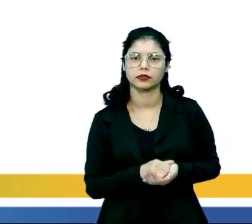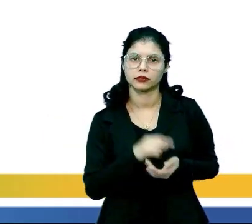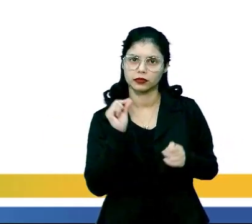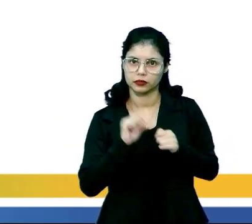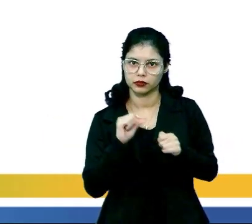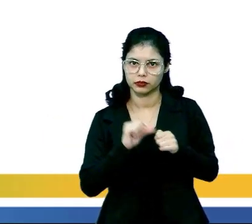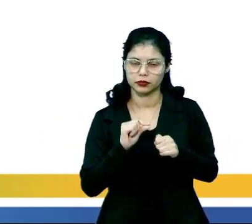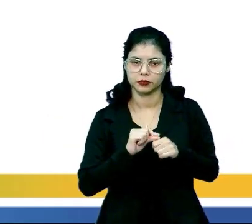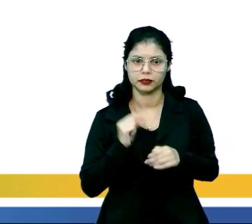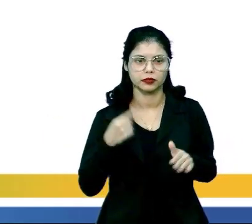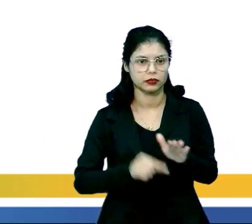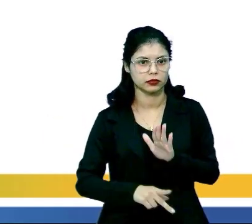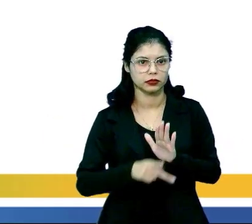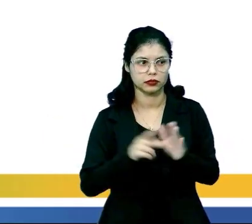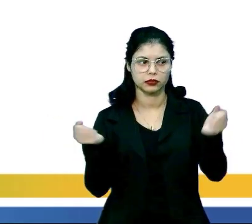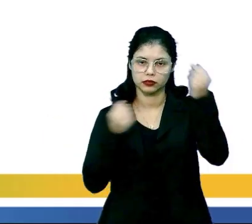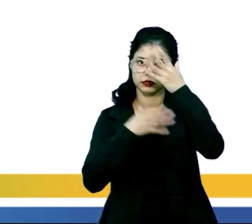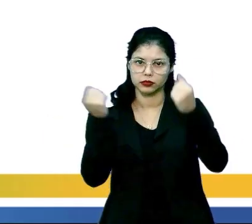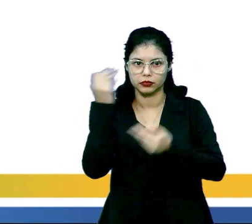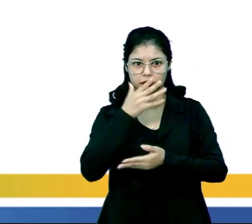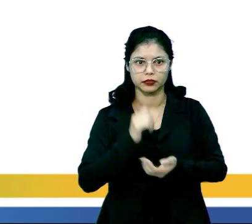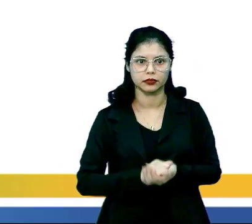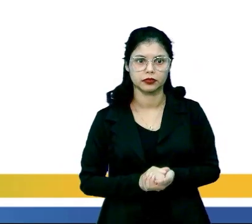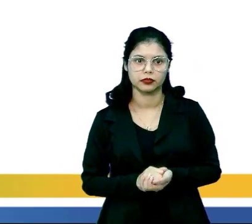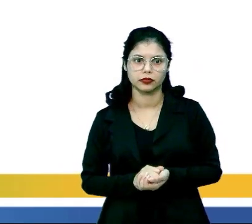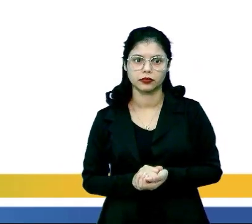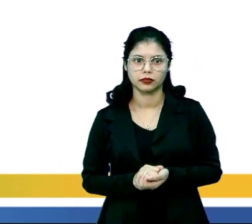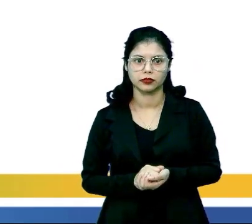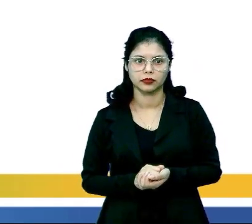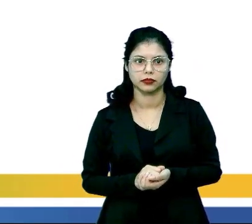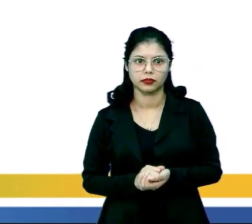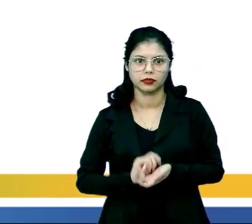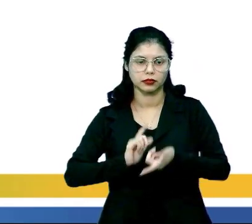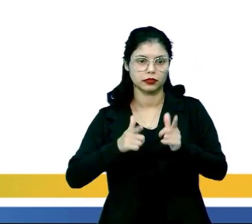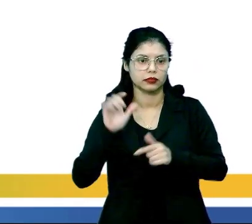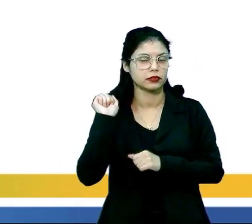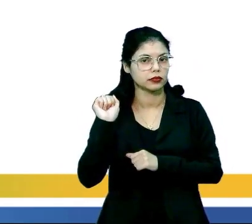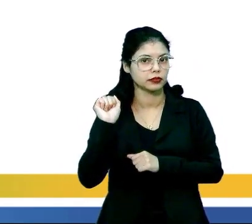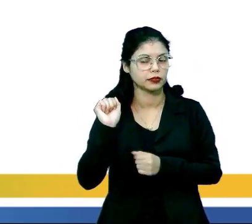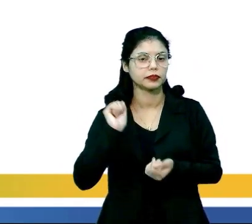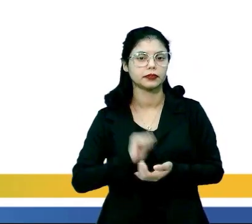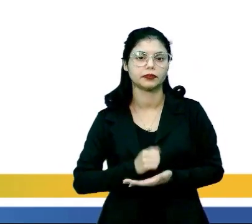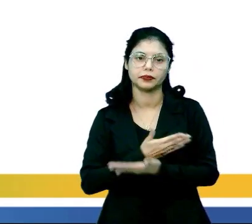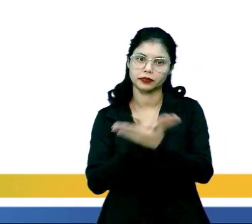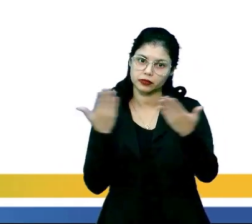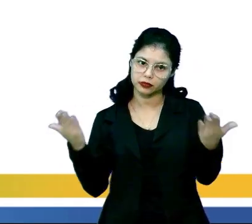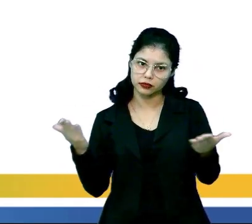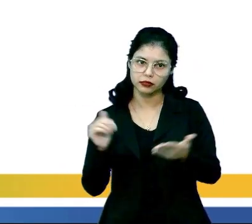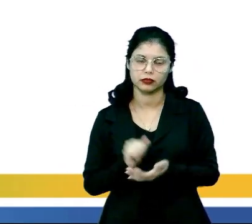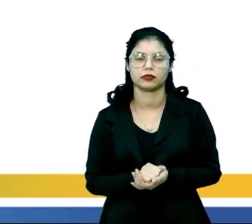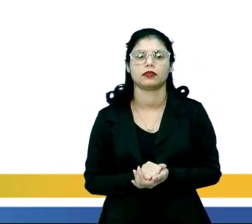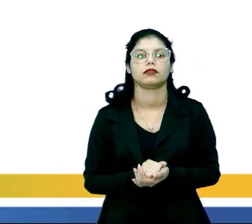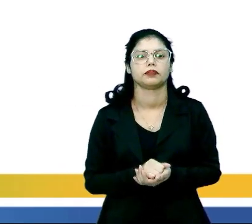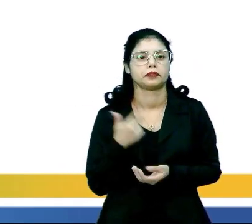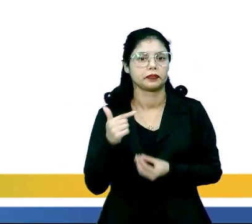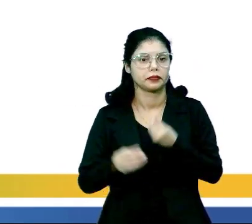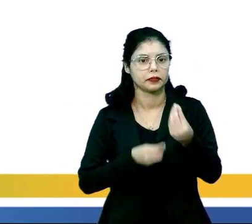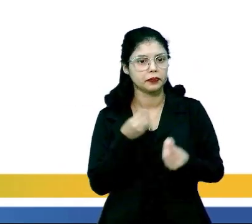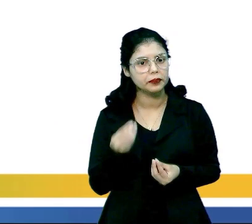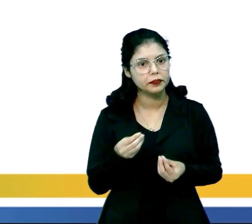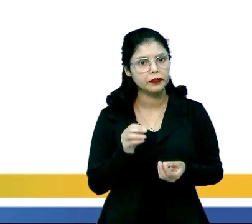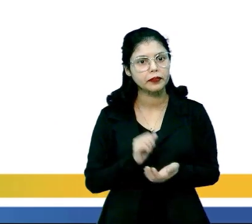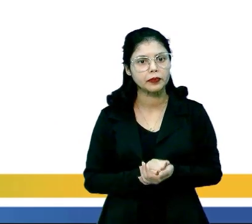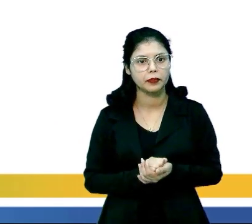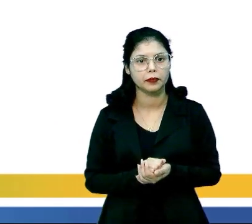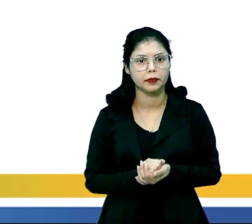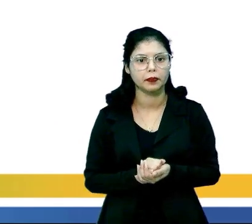nervoso faz dentro de um neurônio? É a alternativa A, né, pessoal? Não tem como ser o axônio